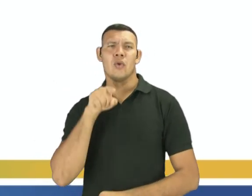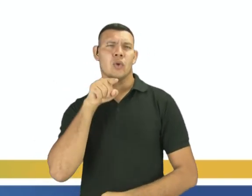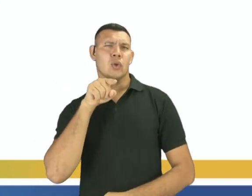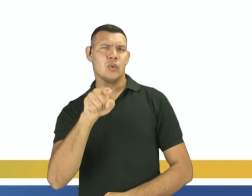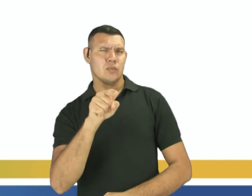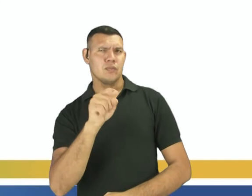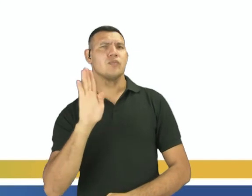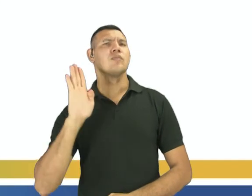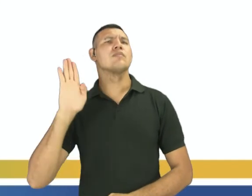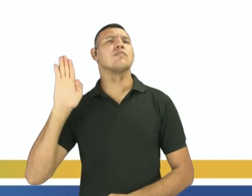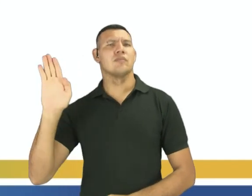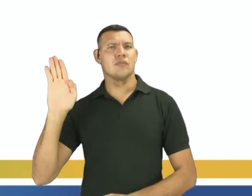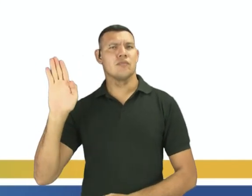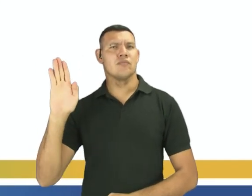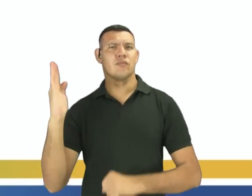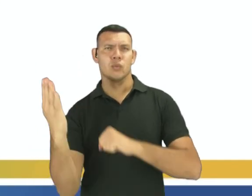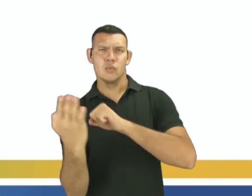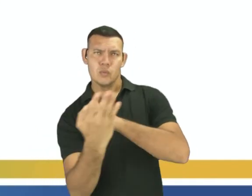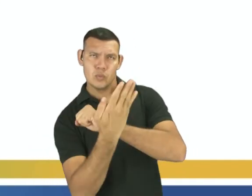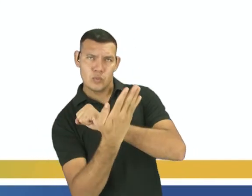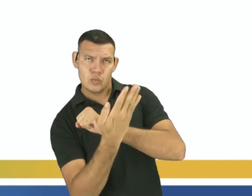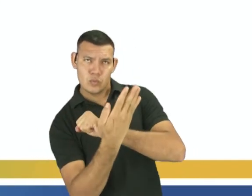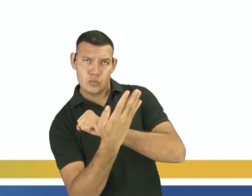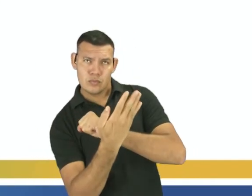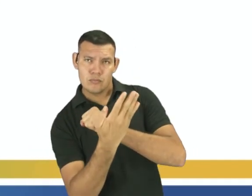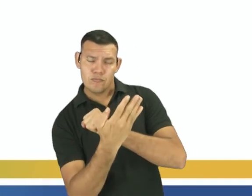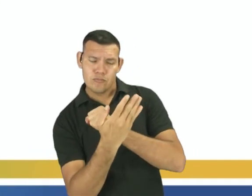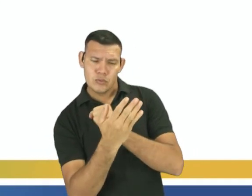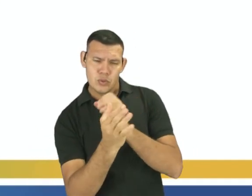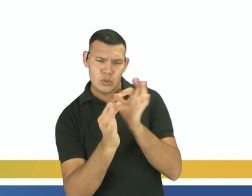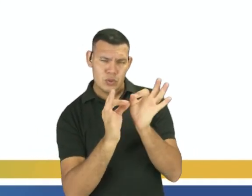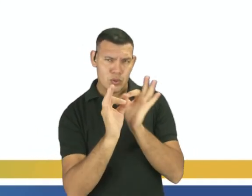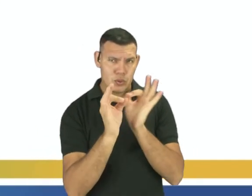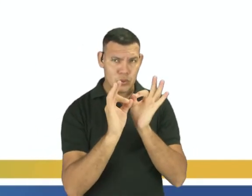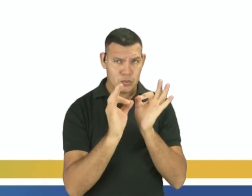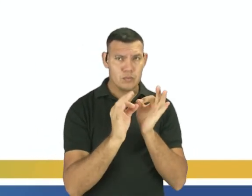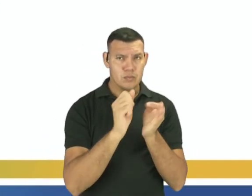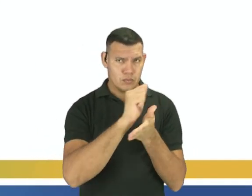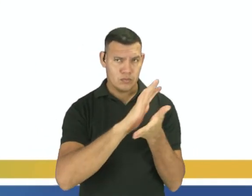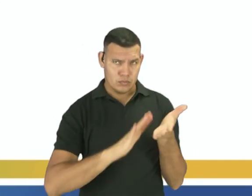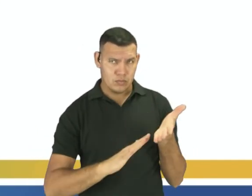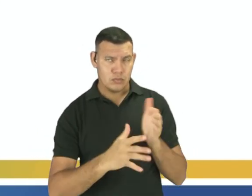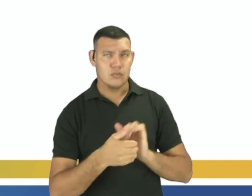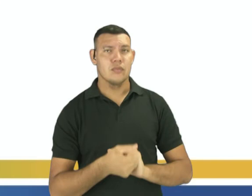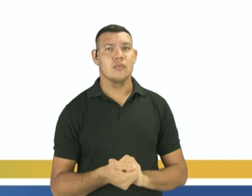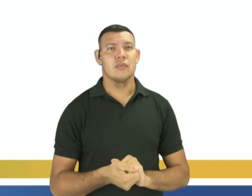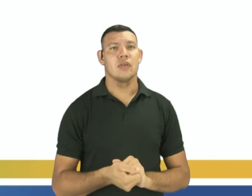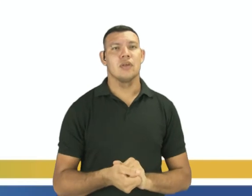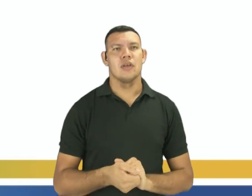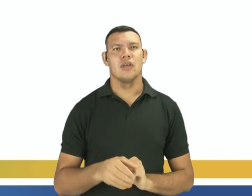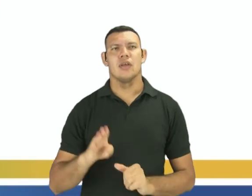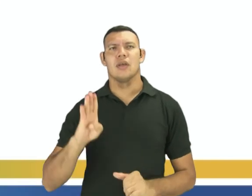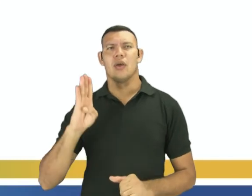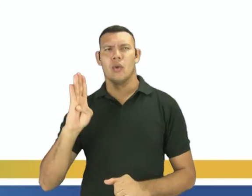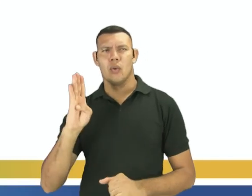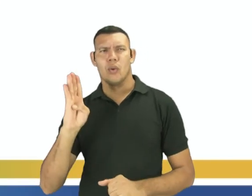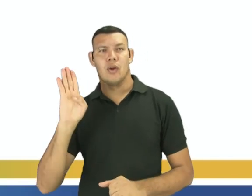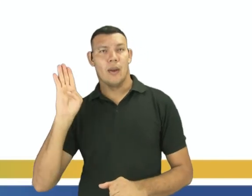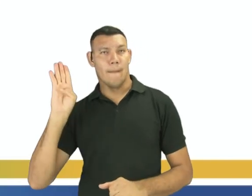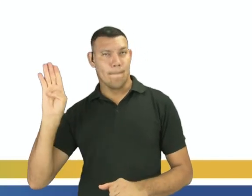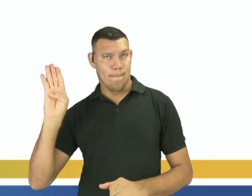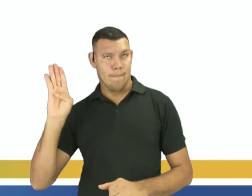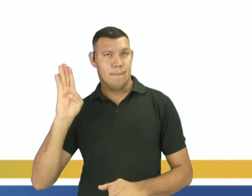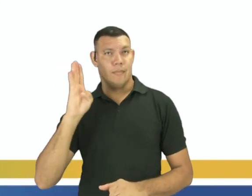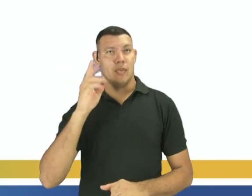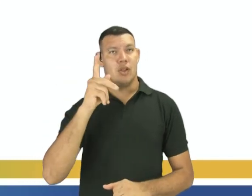homework. Você promete nos ajudar a fazer a tarefa? Promise também nós vimos.